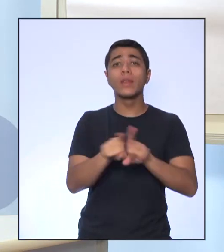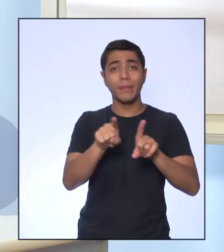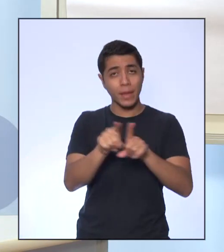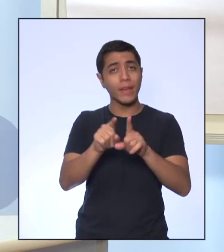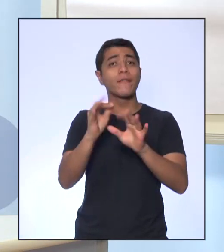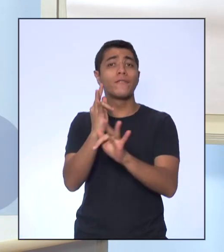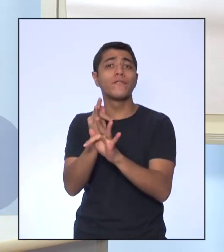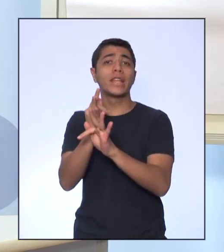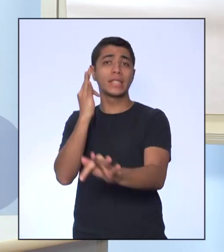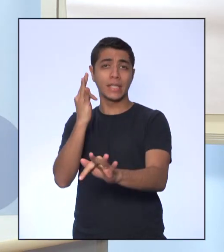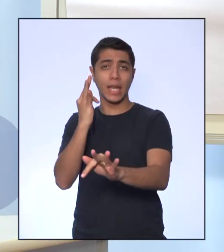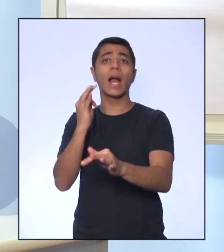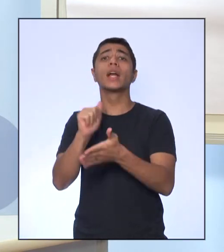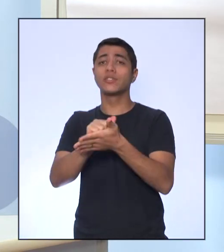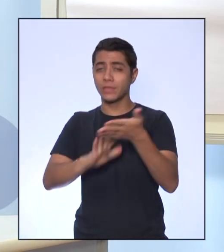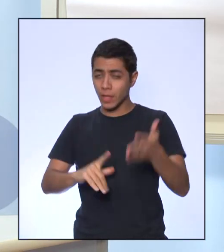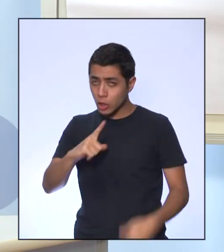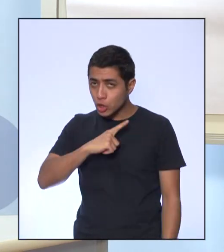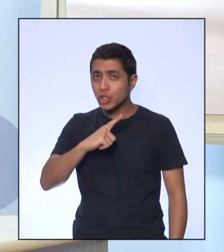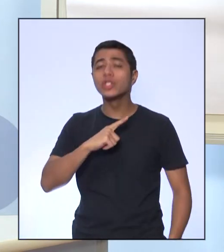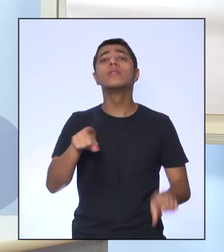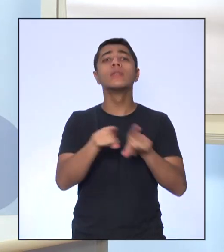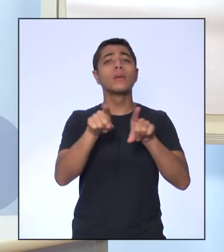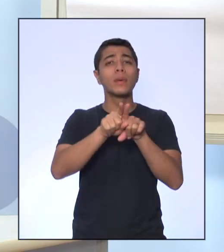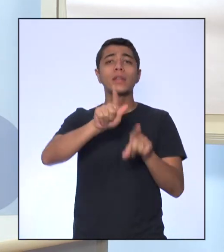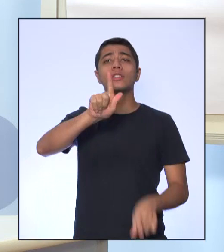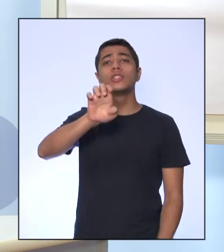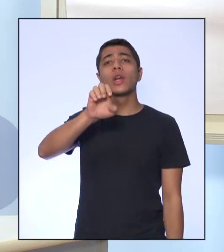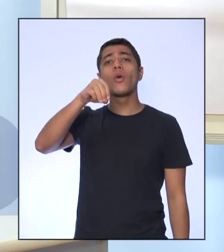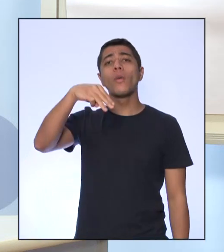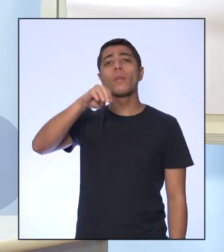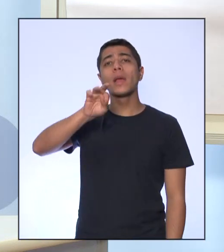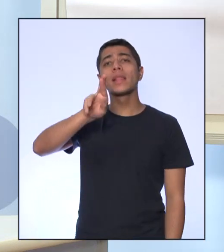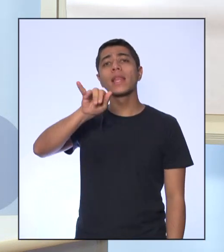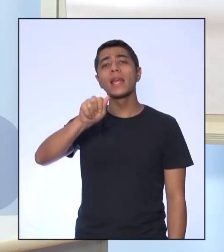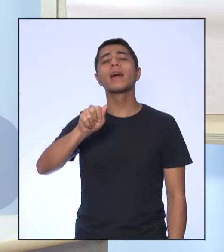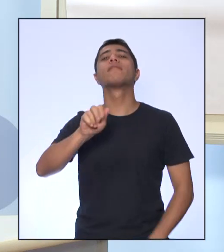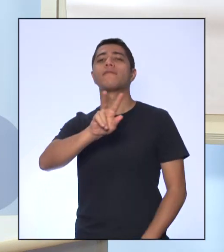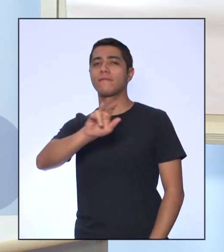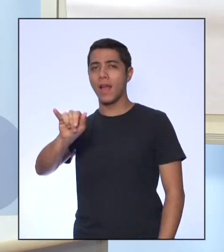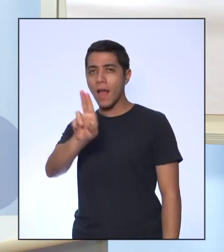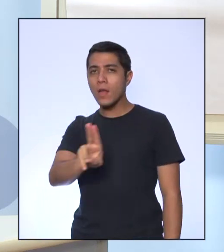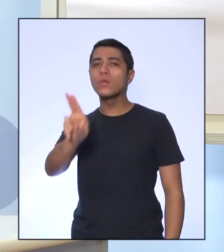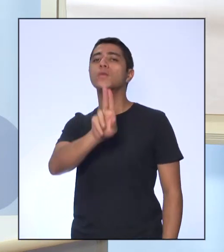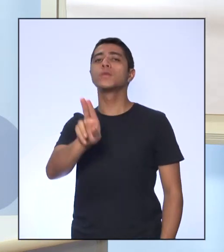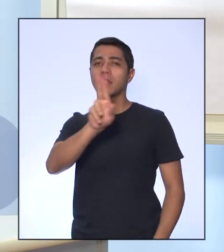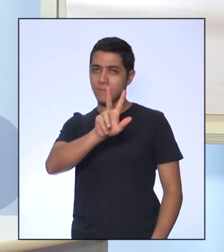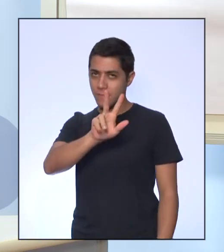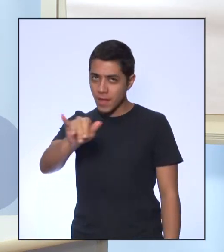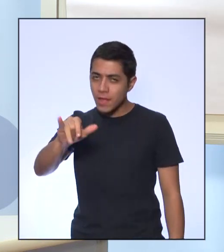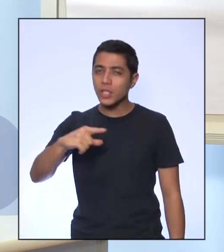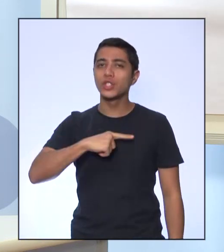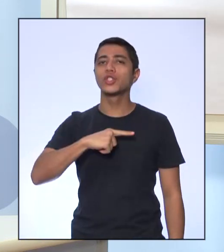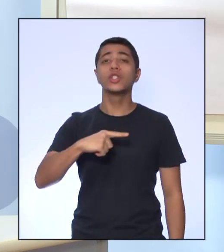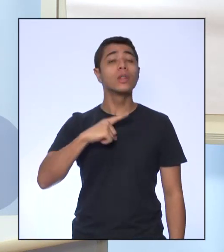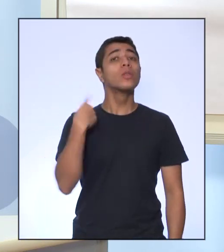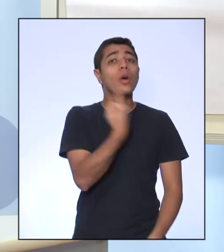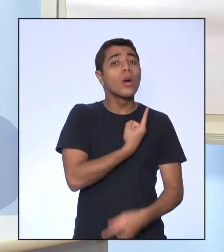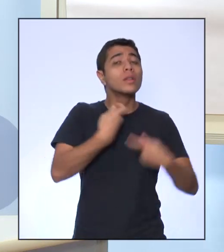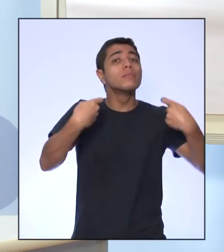relacionada à geometria ele vai aparecer e vai ser bastante aplicável tá então nós temos que identificar e